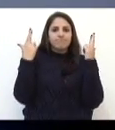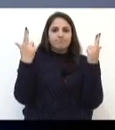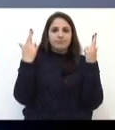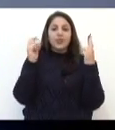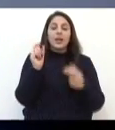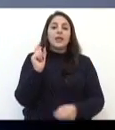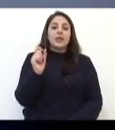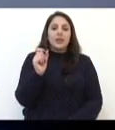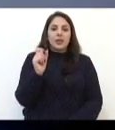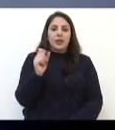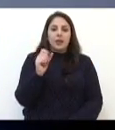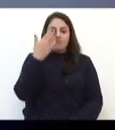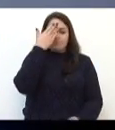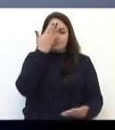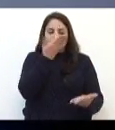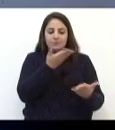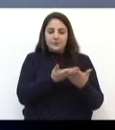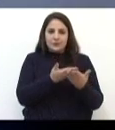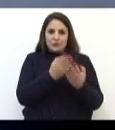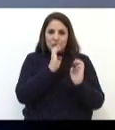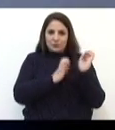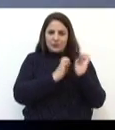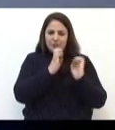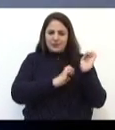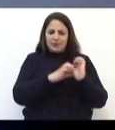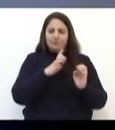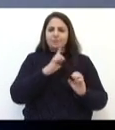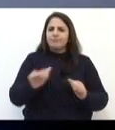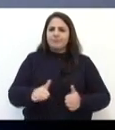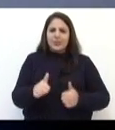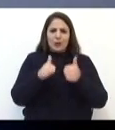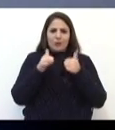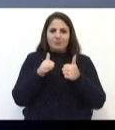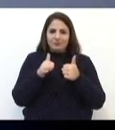expectativa de que a confiança do empresário está melhor.